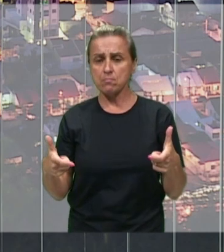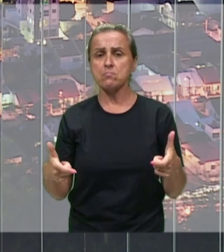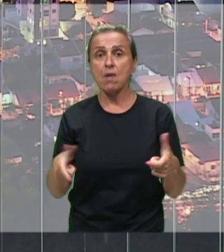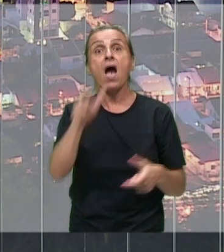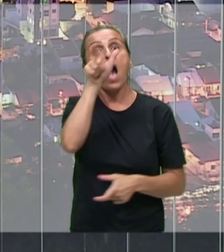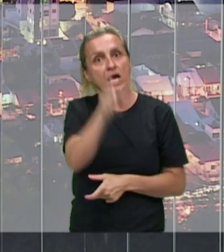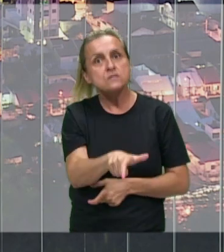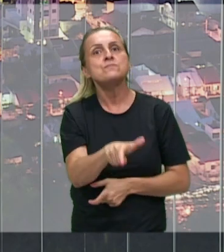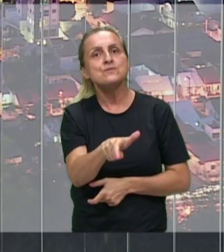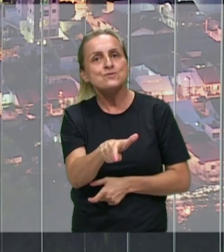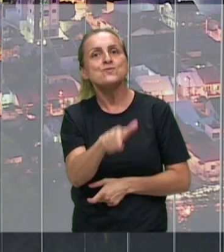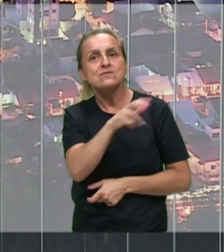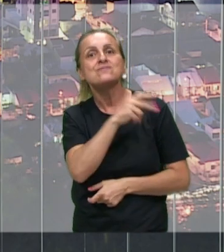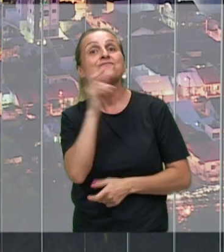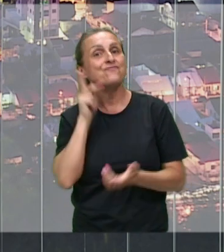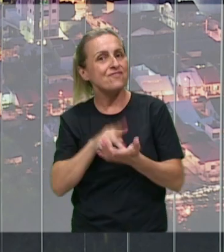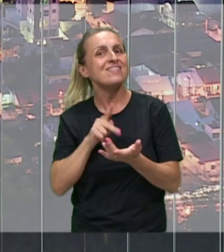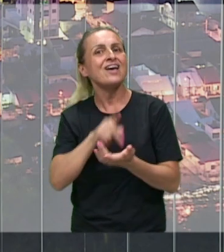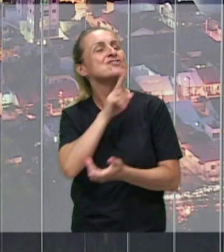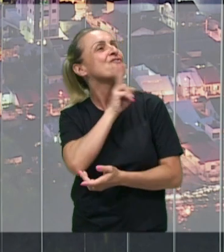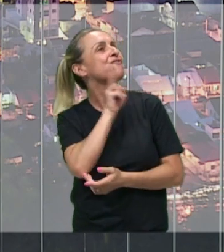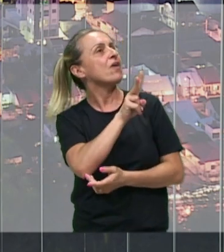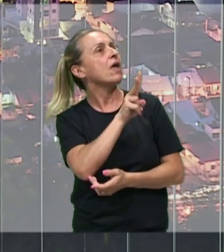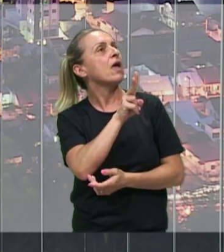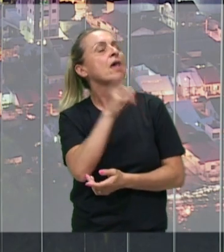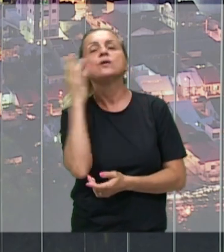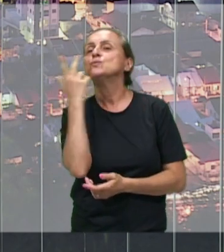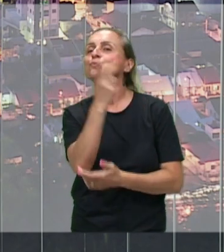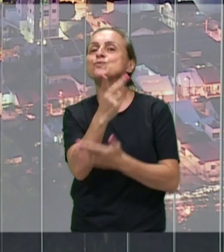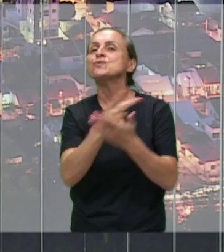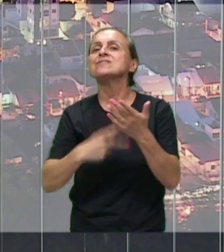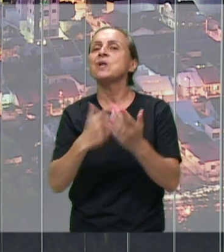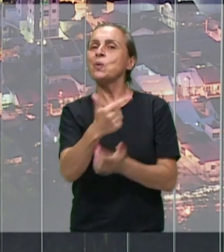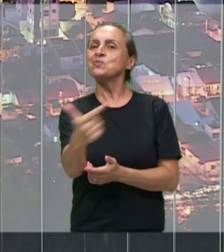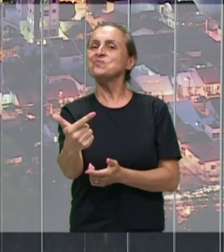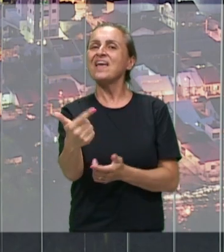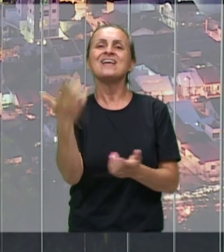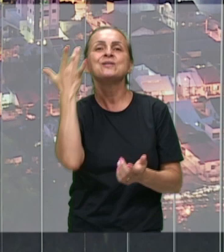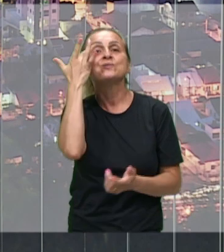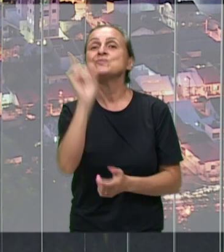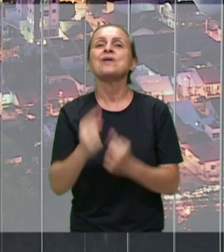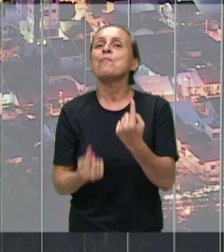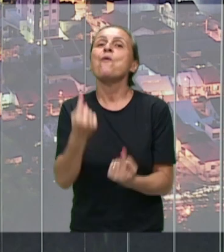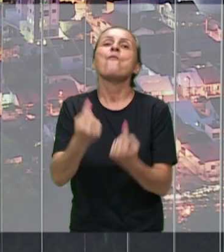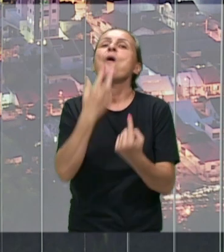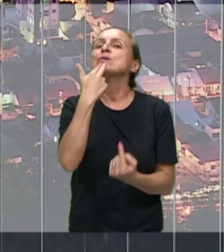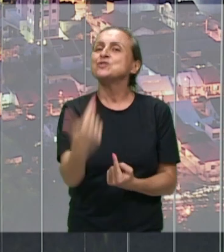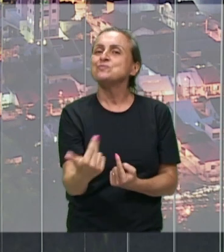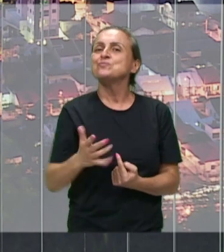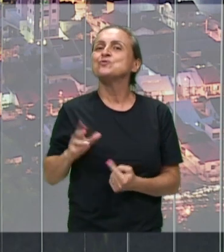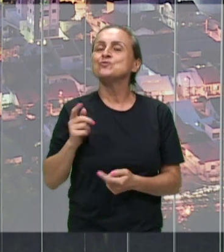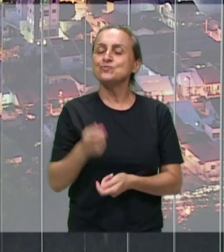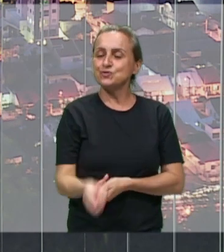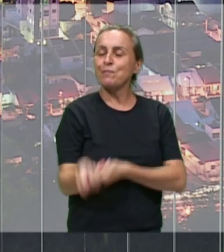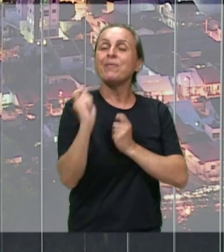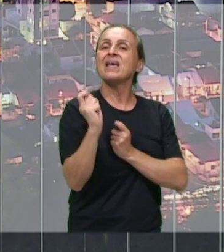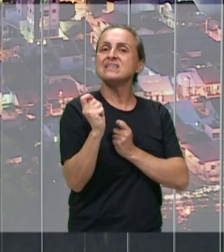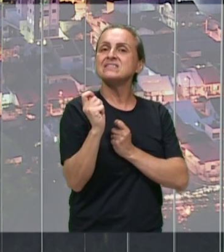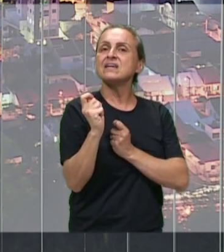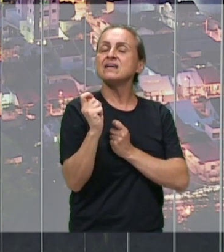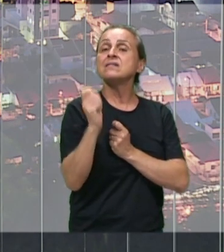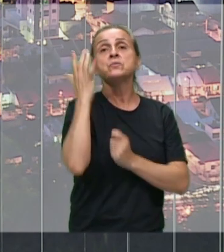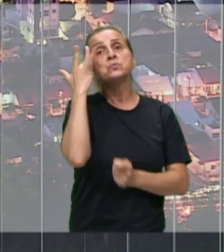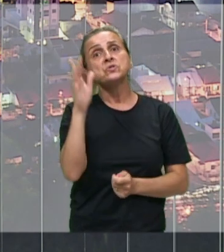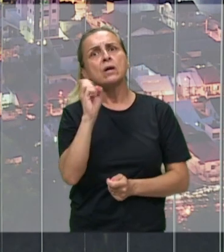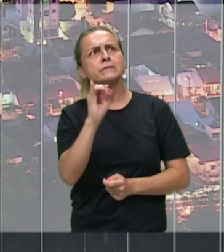ela é de pesca industrial, se ela é ainda considerada artesanal, se ela é de uma indústria grande,